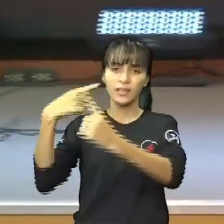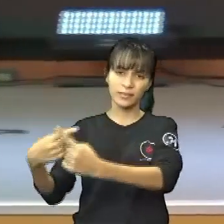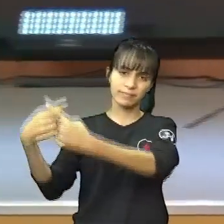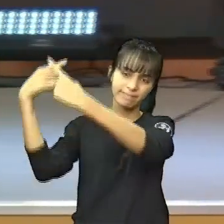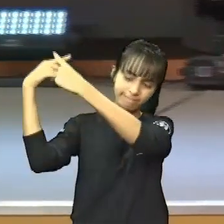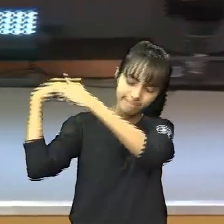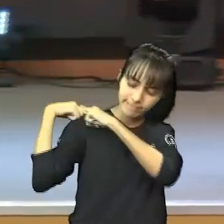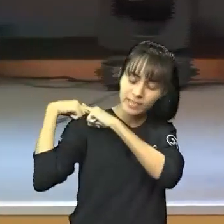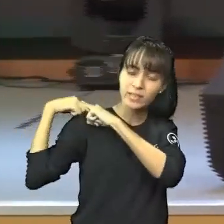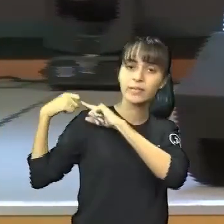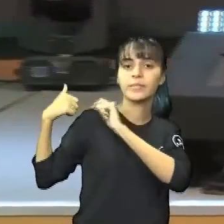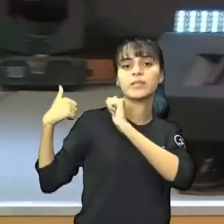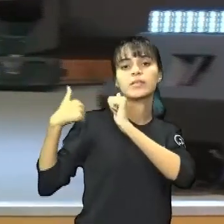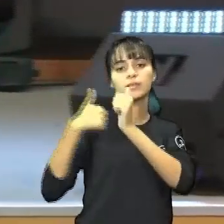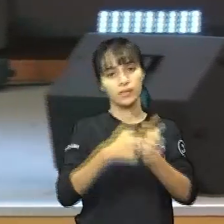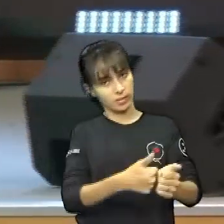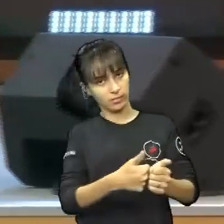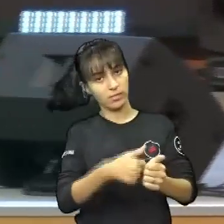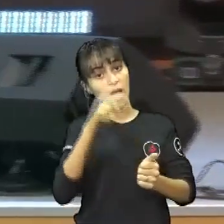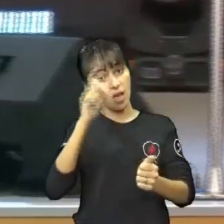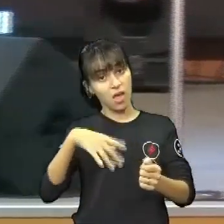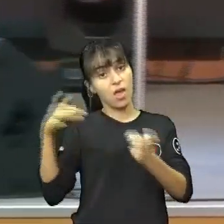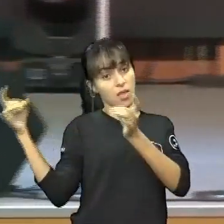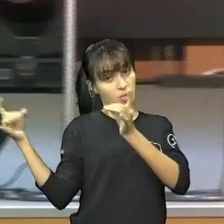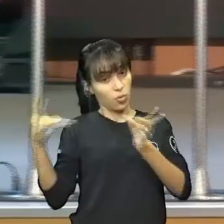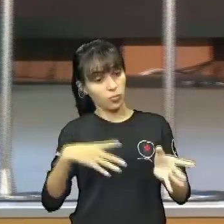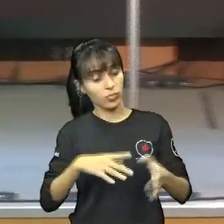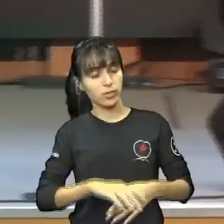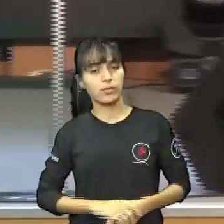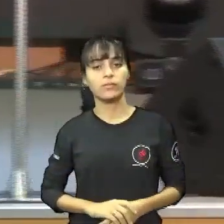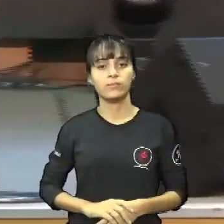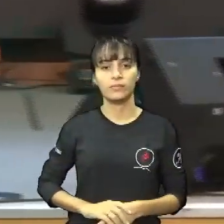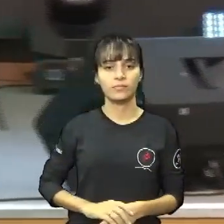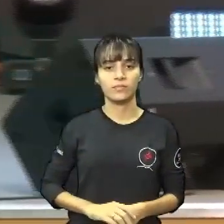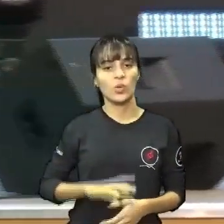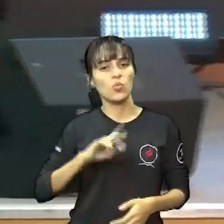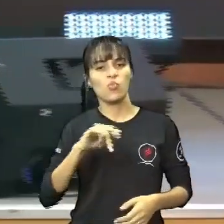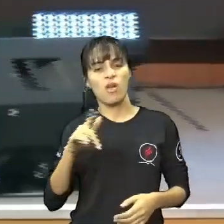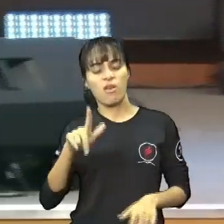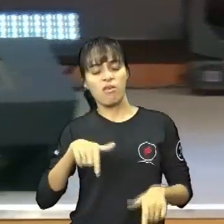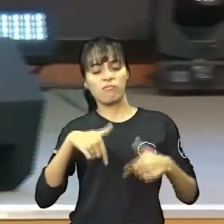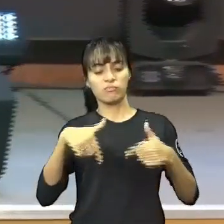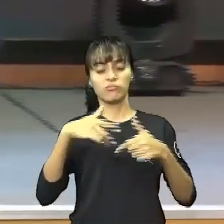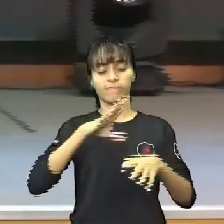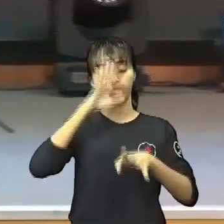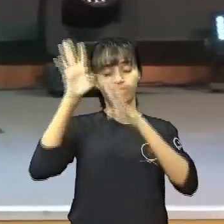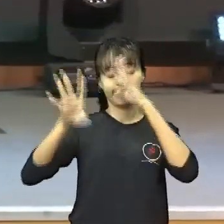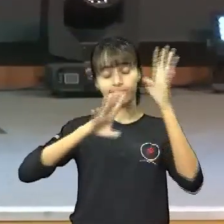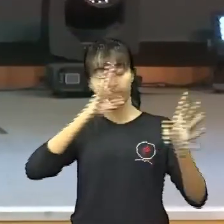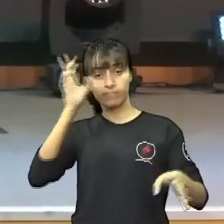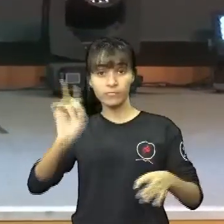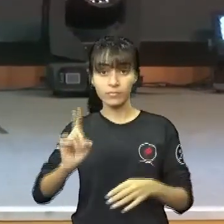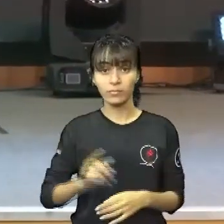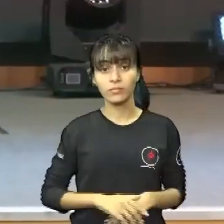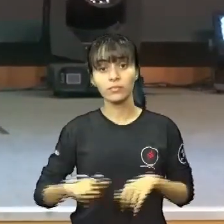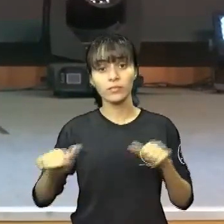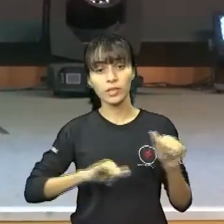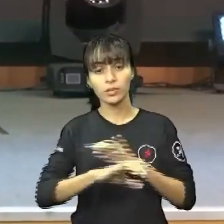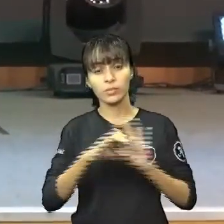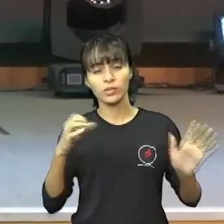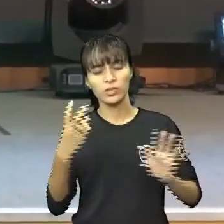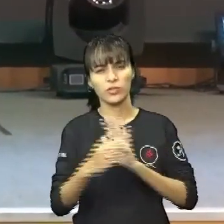siga-me é de renúncia tem renúncia não é você fazer tudo que você quer e quando atos